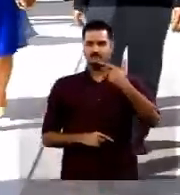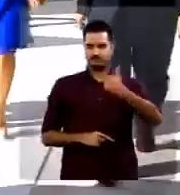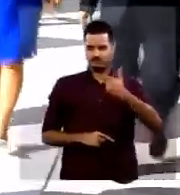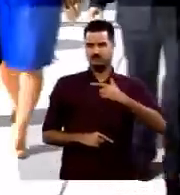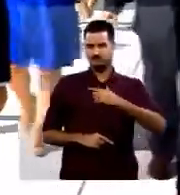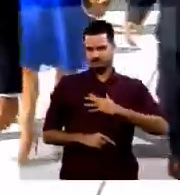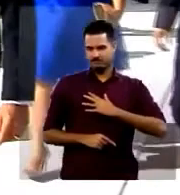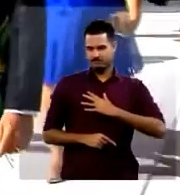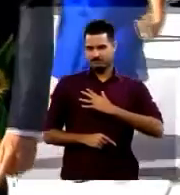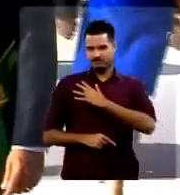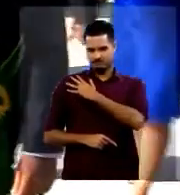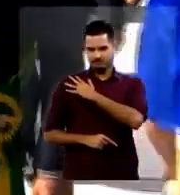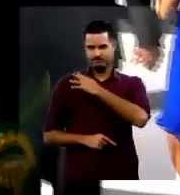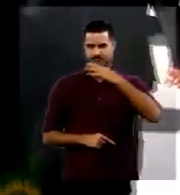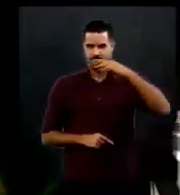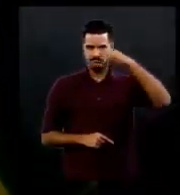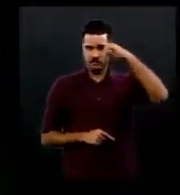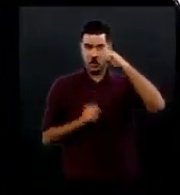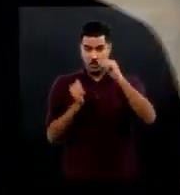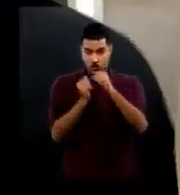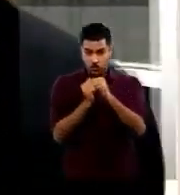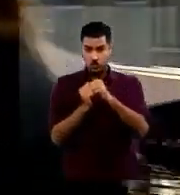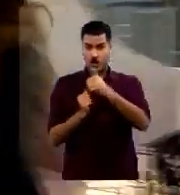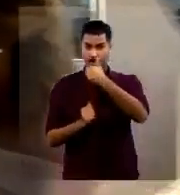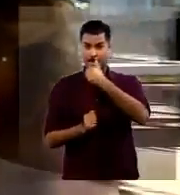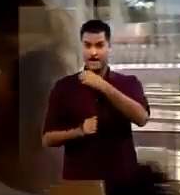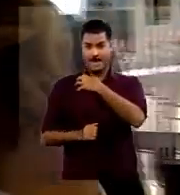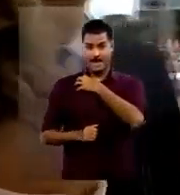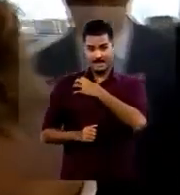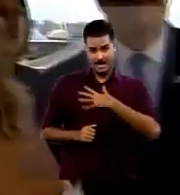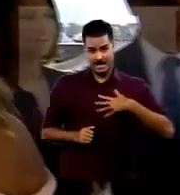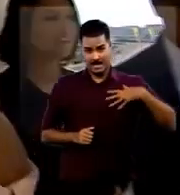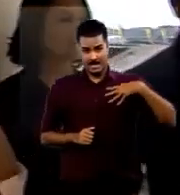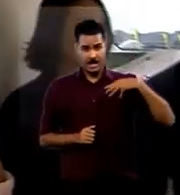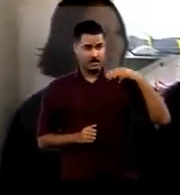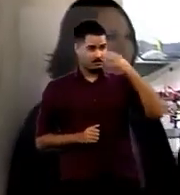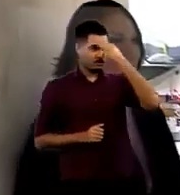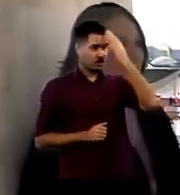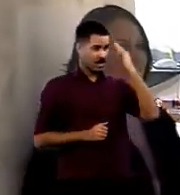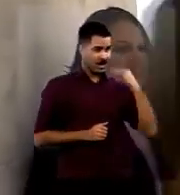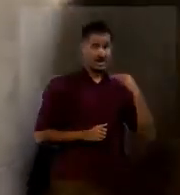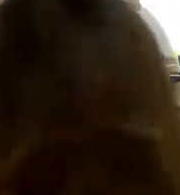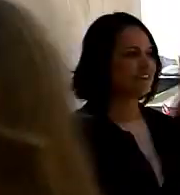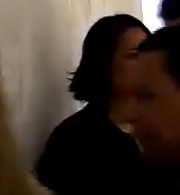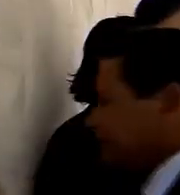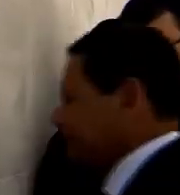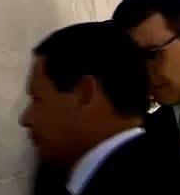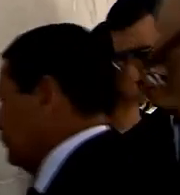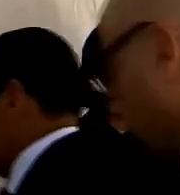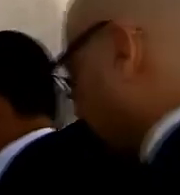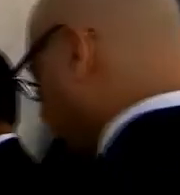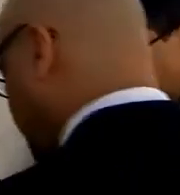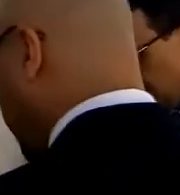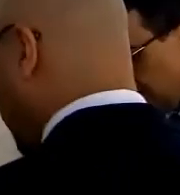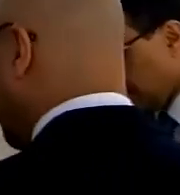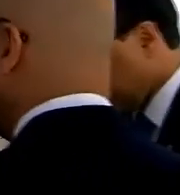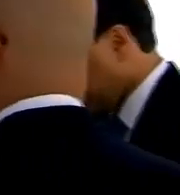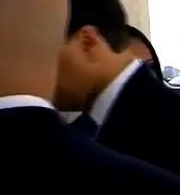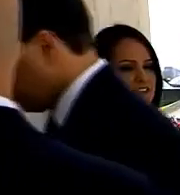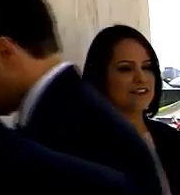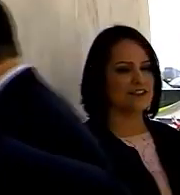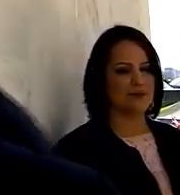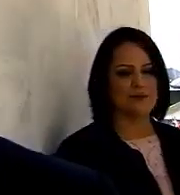acompanhados da primeira-dama Michele Bolsonaro e da senhora Paula Mourão, retornam ao parlatório para